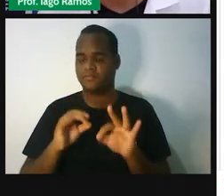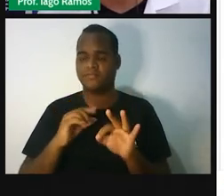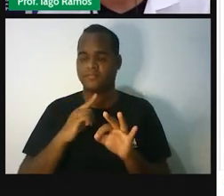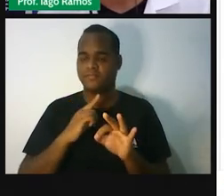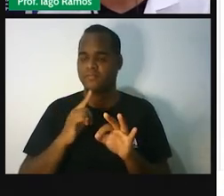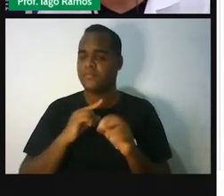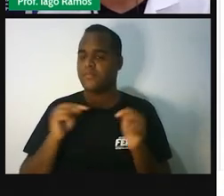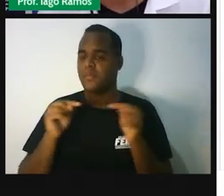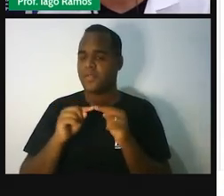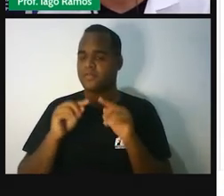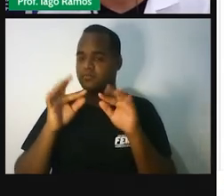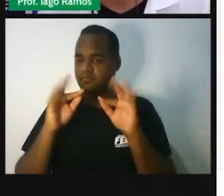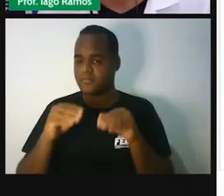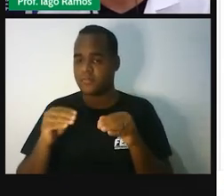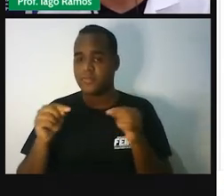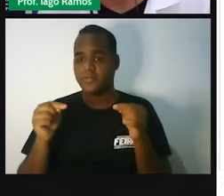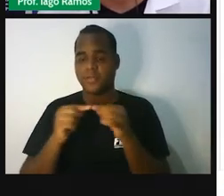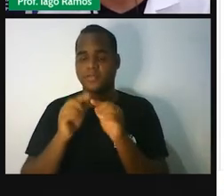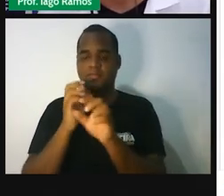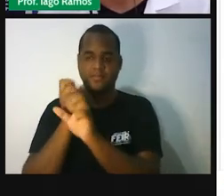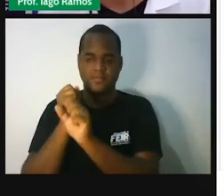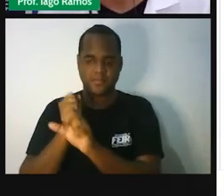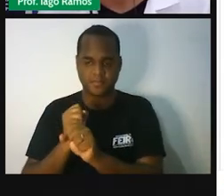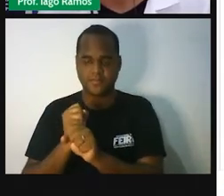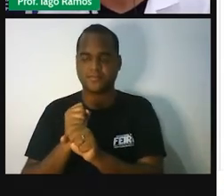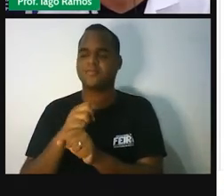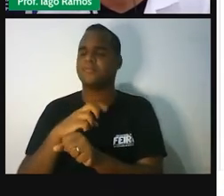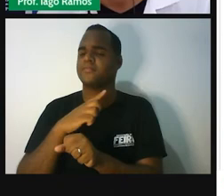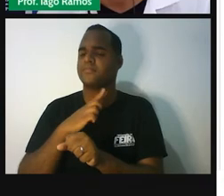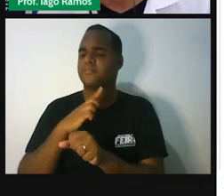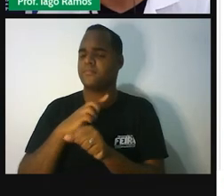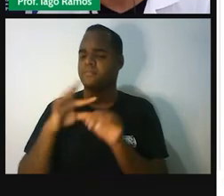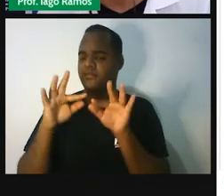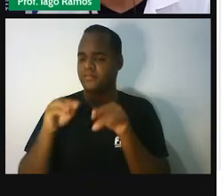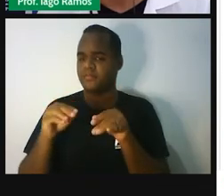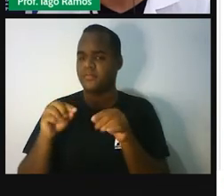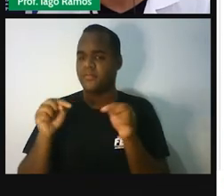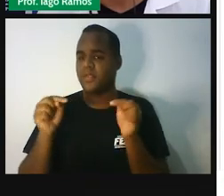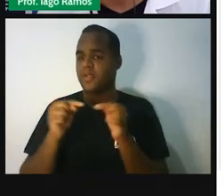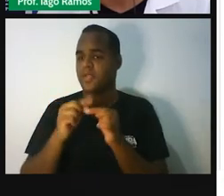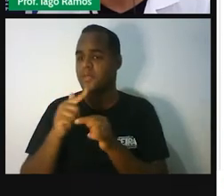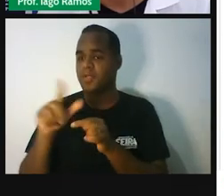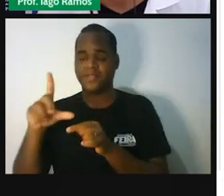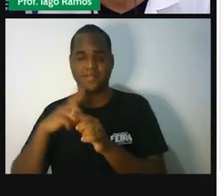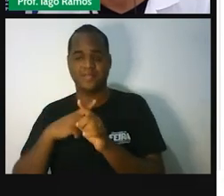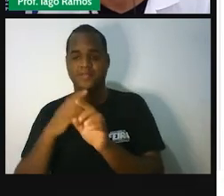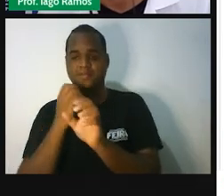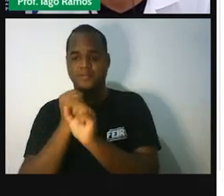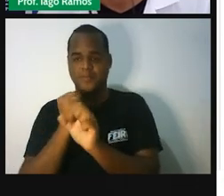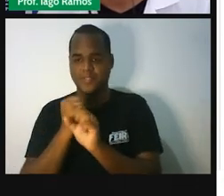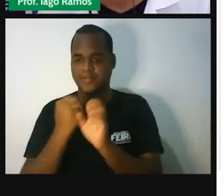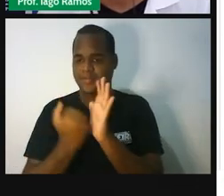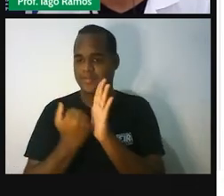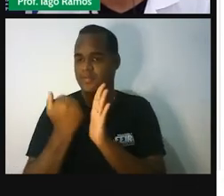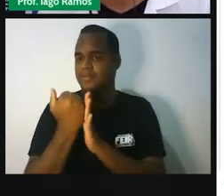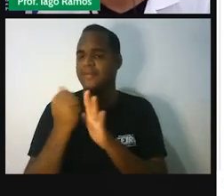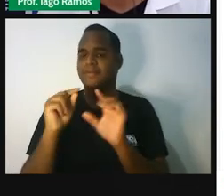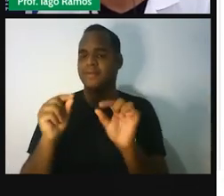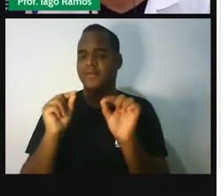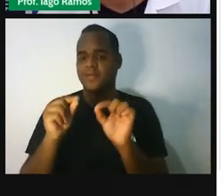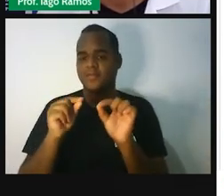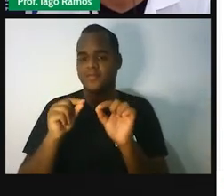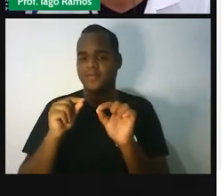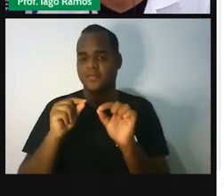Esse é o princípio fundamental da contagem. O princípio fundamental da contagem é nada mais, nada menos do que